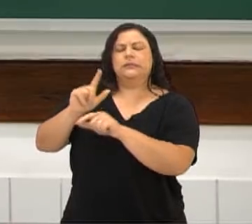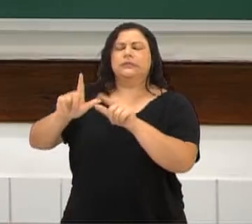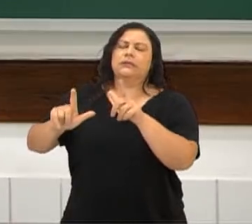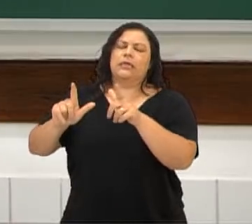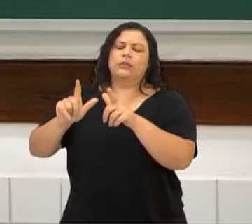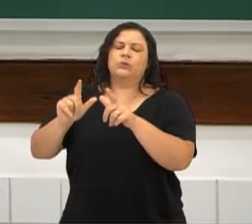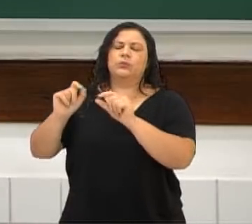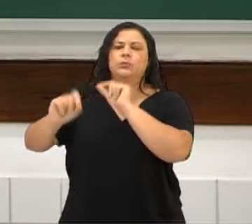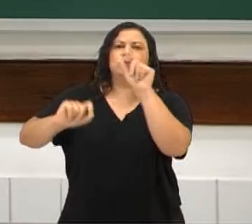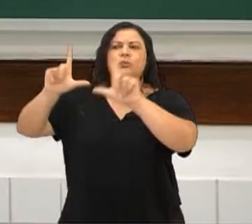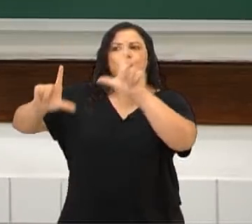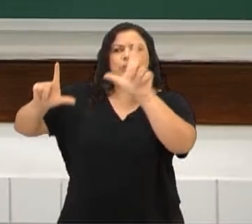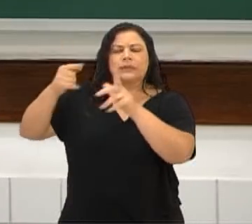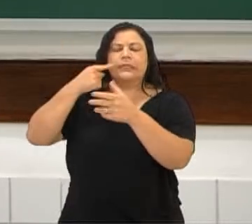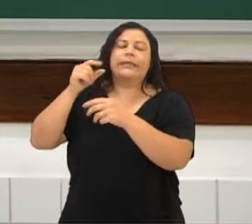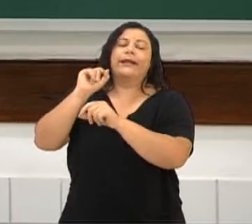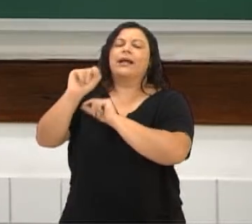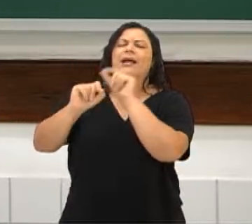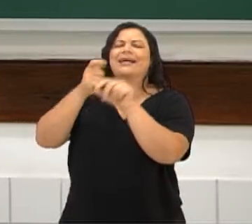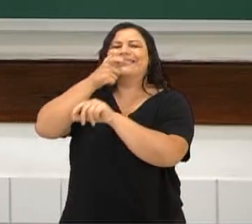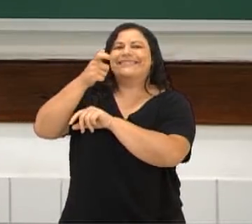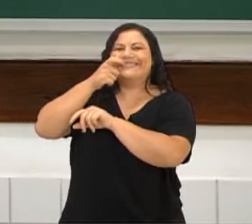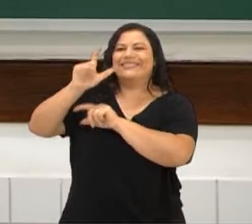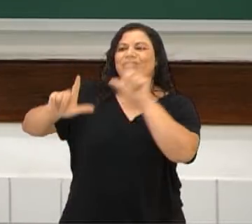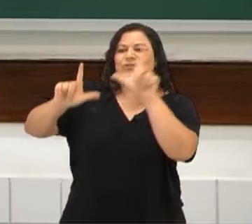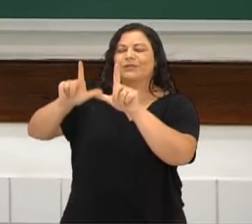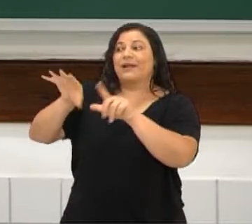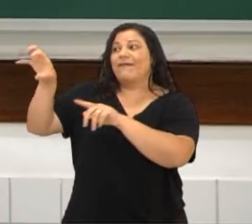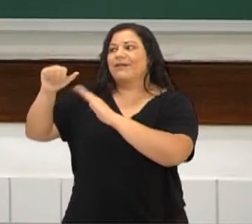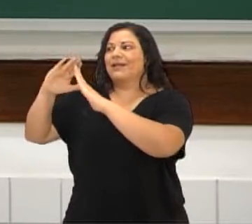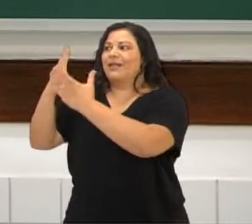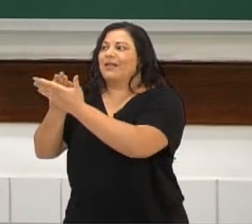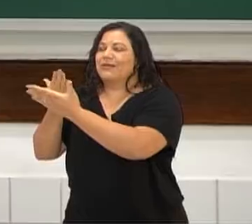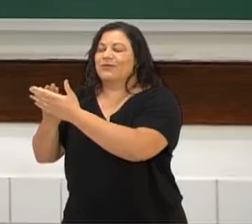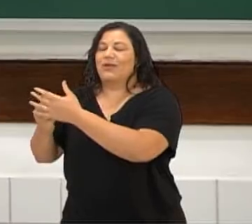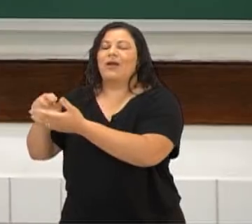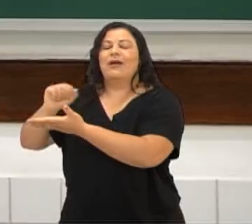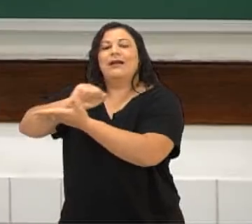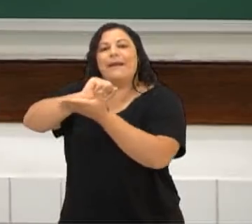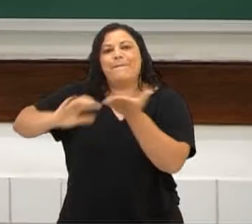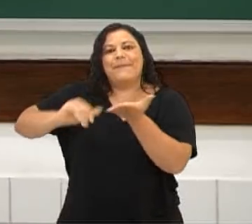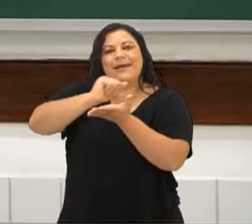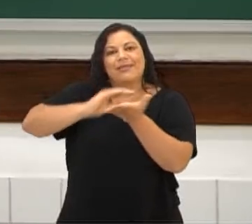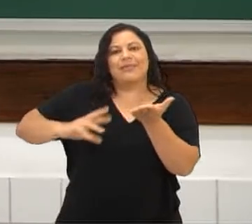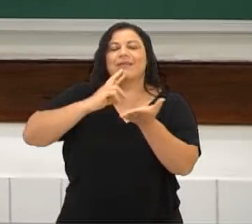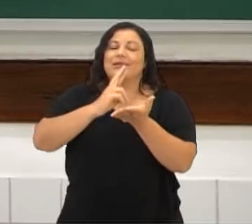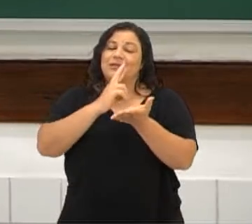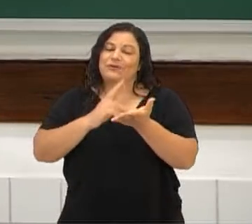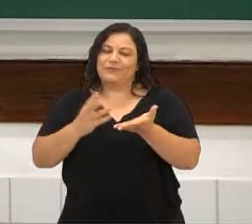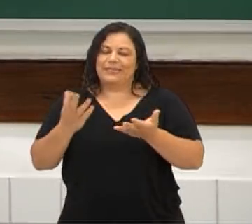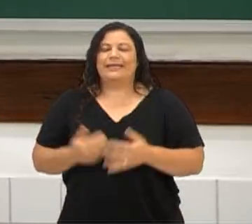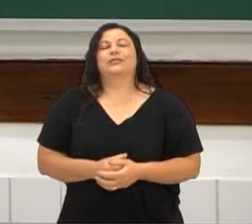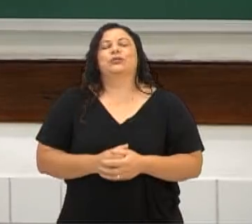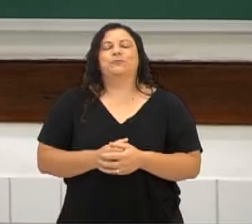retirando o material impresso e assistindo às aulas Paraná. O tema da aula de hoje é uma retomada